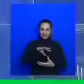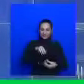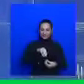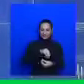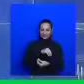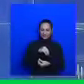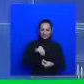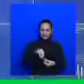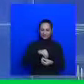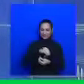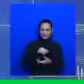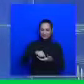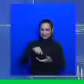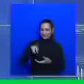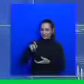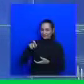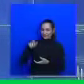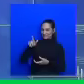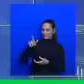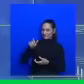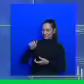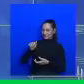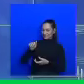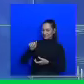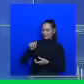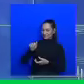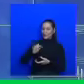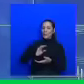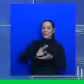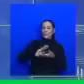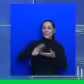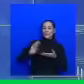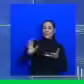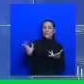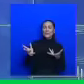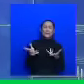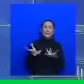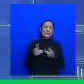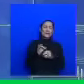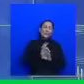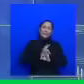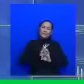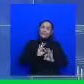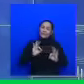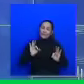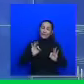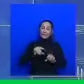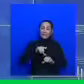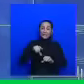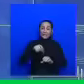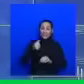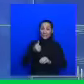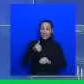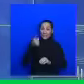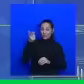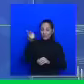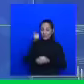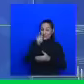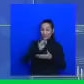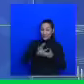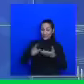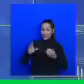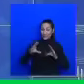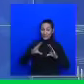Embaralhando o globo, girando Mega Sena. Prêmio espetacular. 6 dezenas.